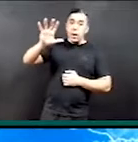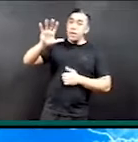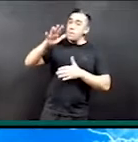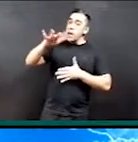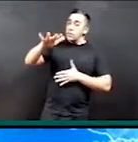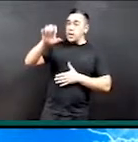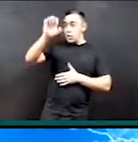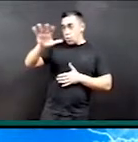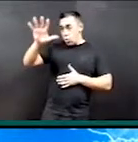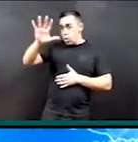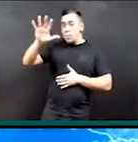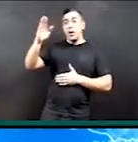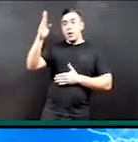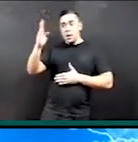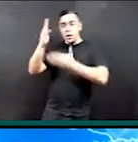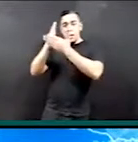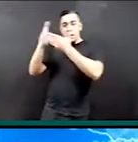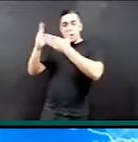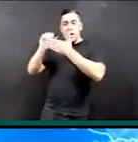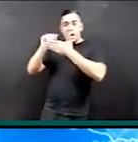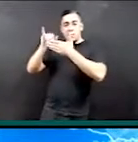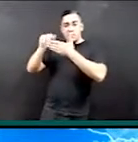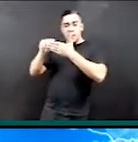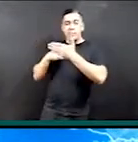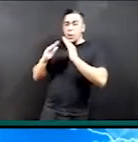Ásia. Então, eu morava do lado